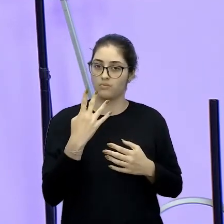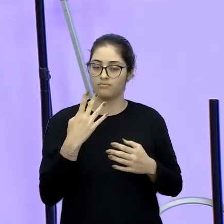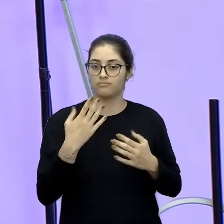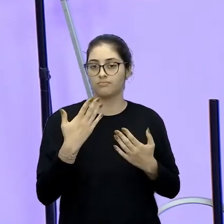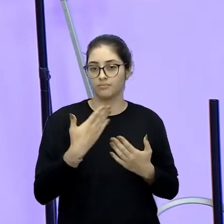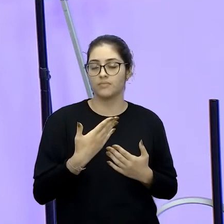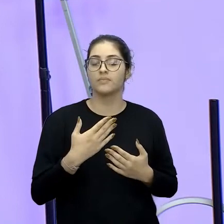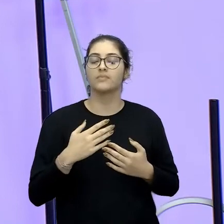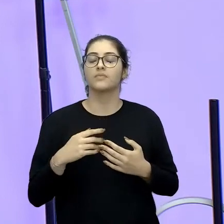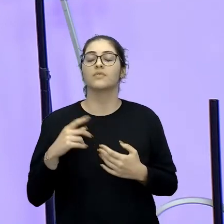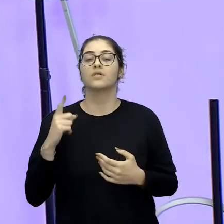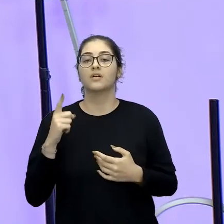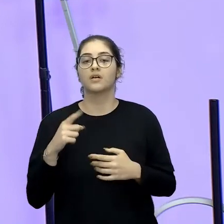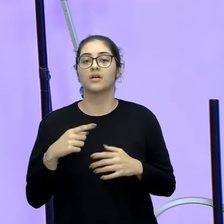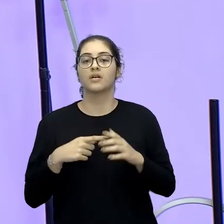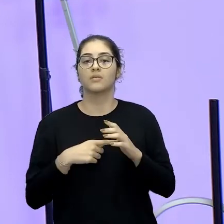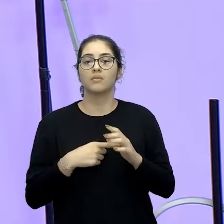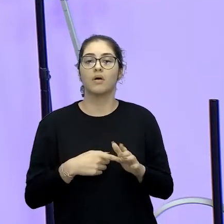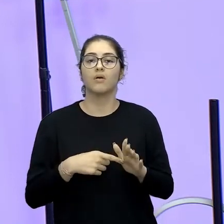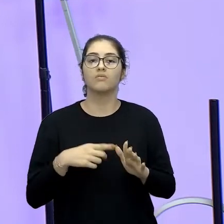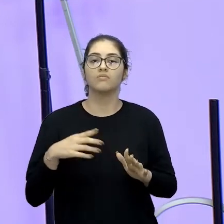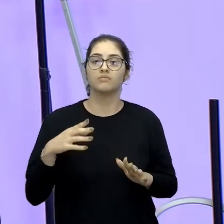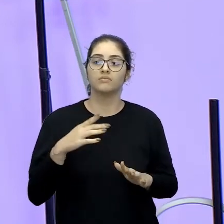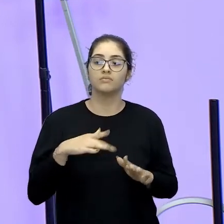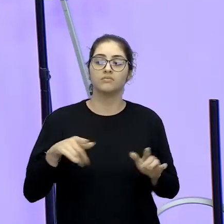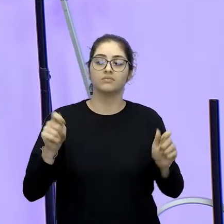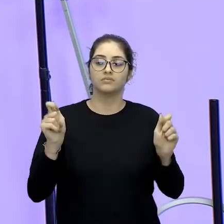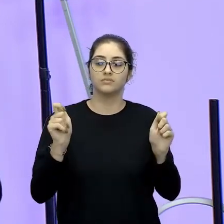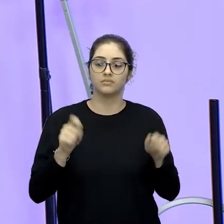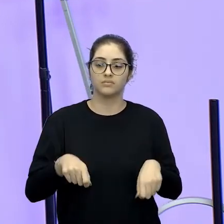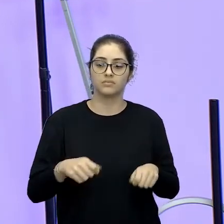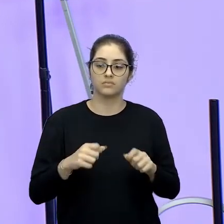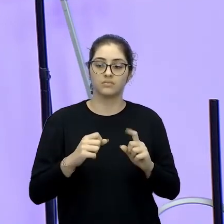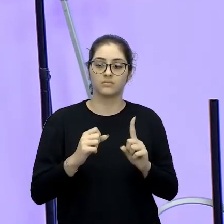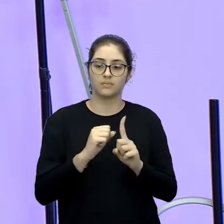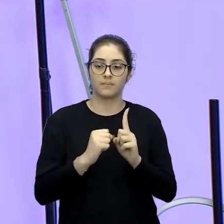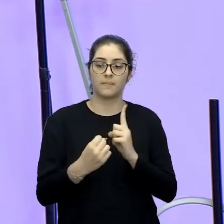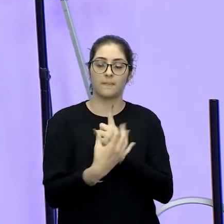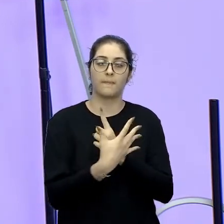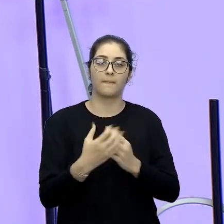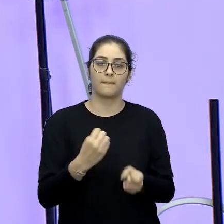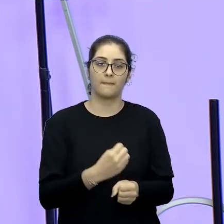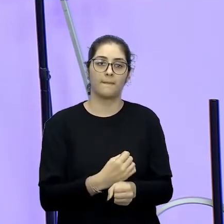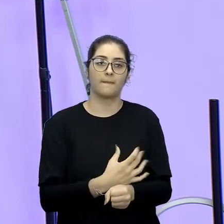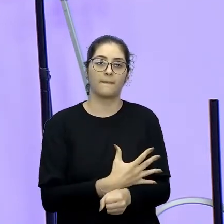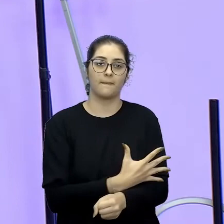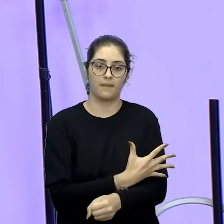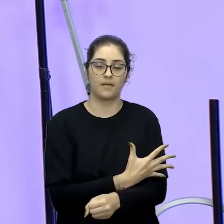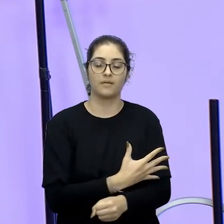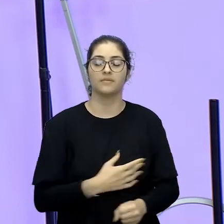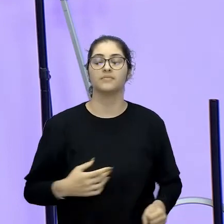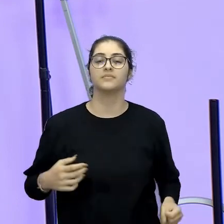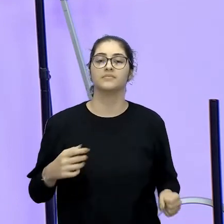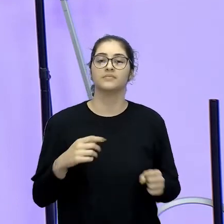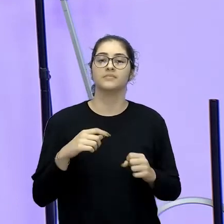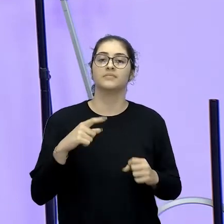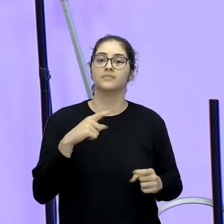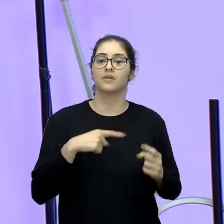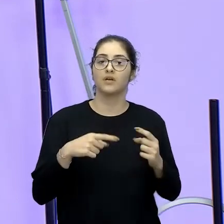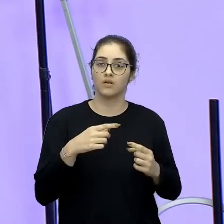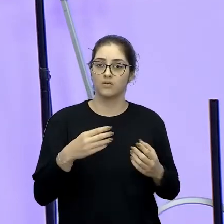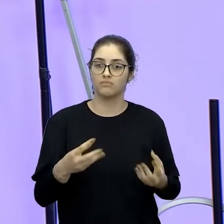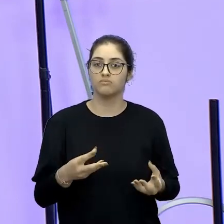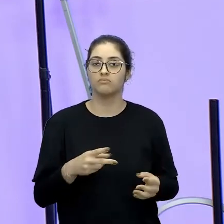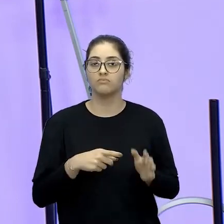tem a relação com as competências socioemocionais, que é escolher com assertividade as minhas ações, aonde realmente me trarão